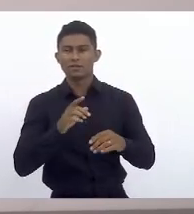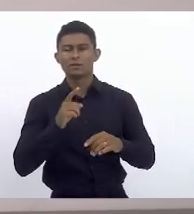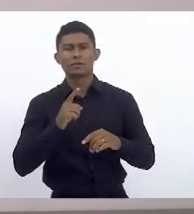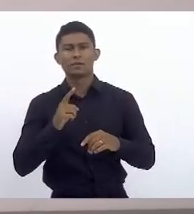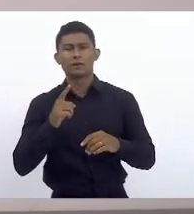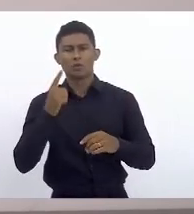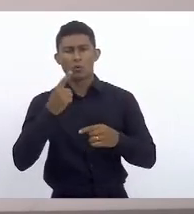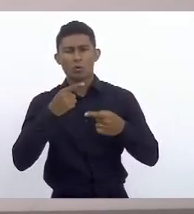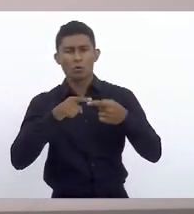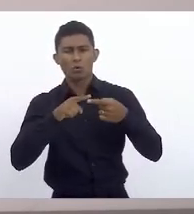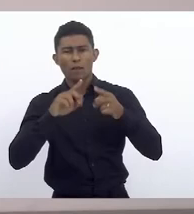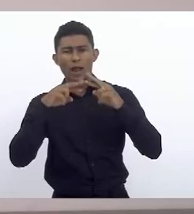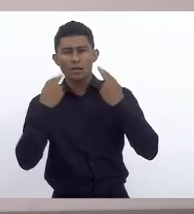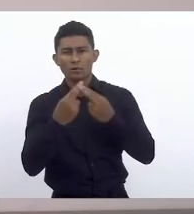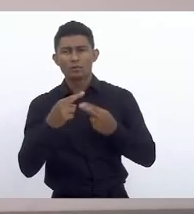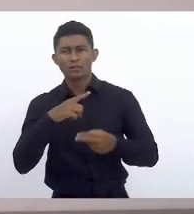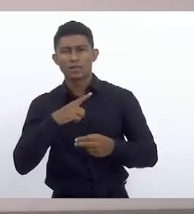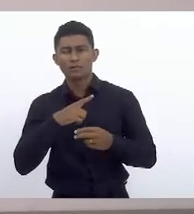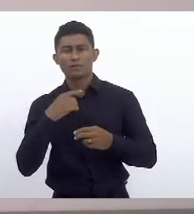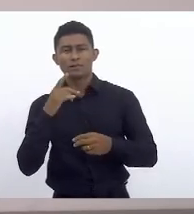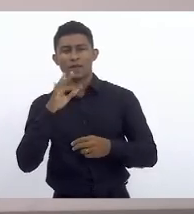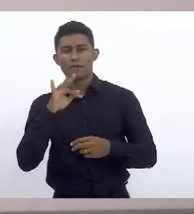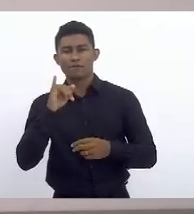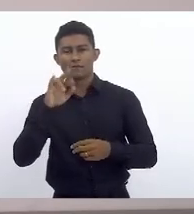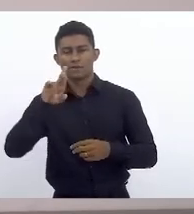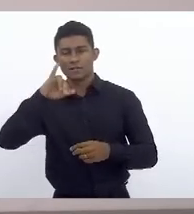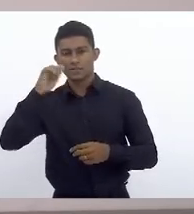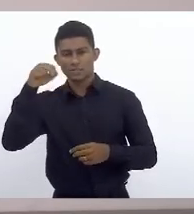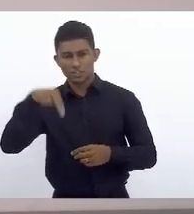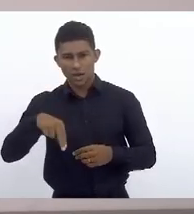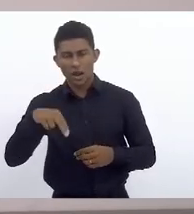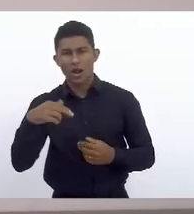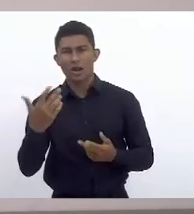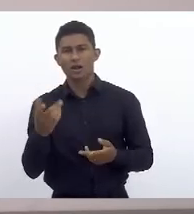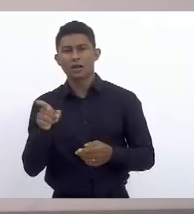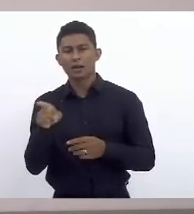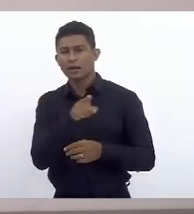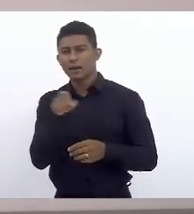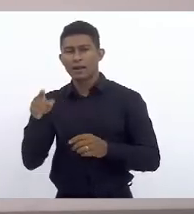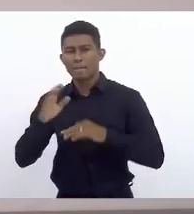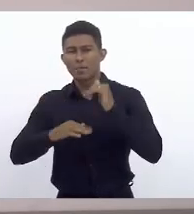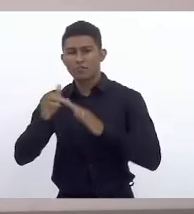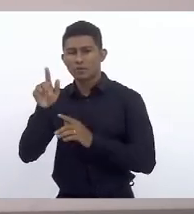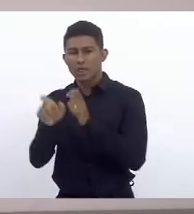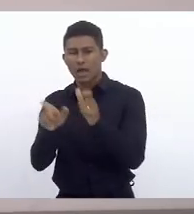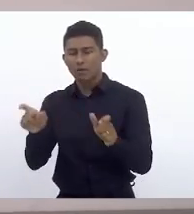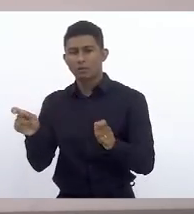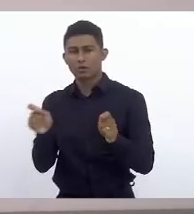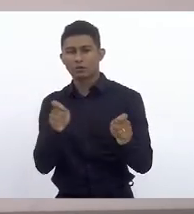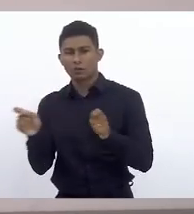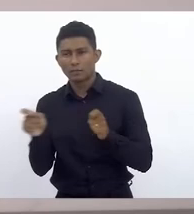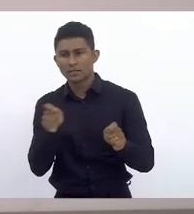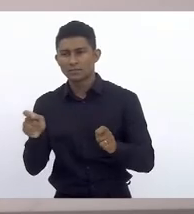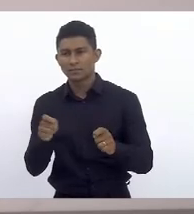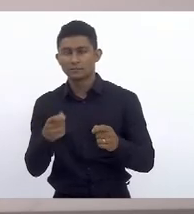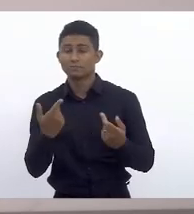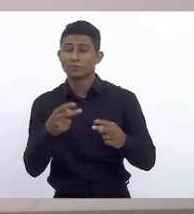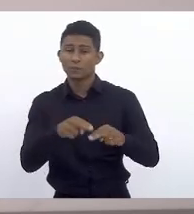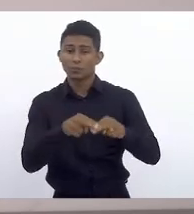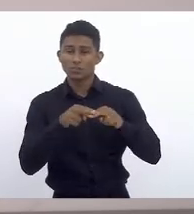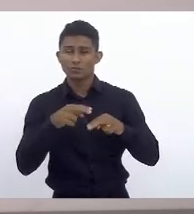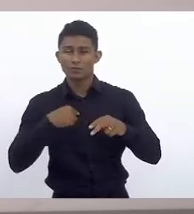outra participou os reitores, economistas, e fruto das minhas emendas que eu